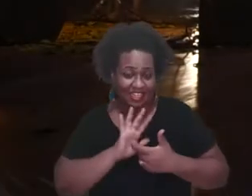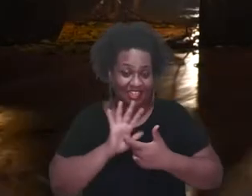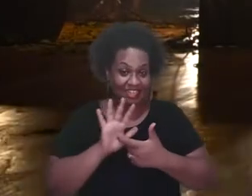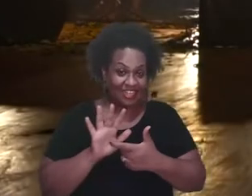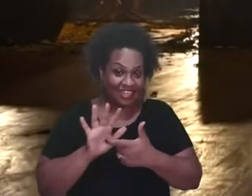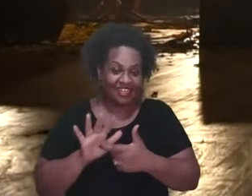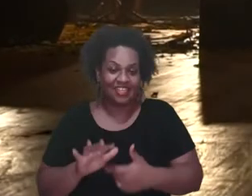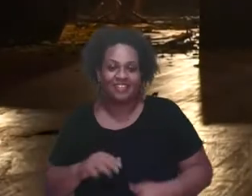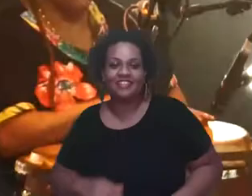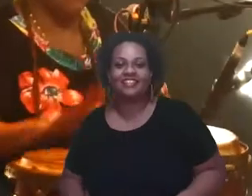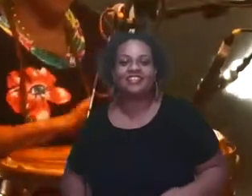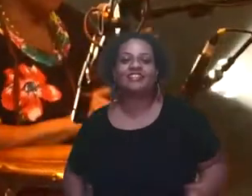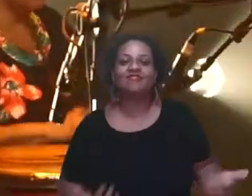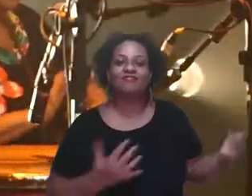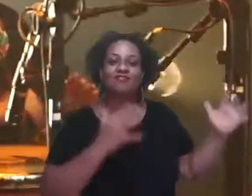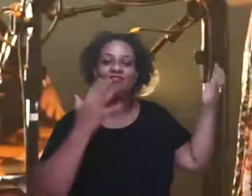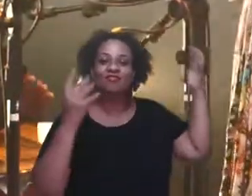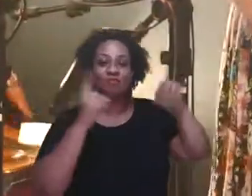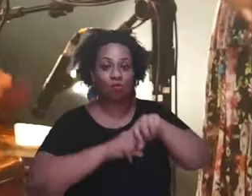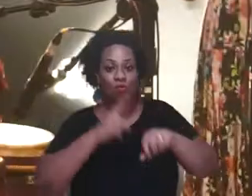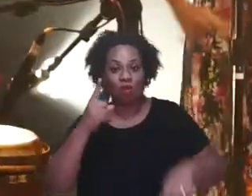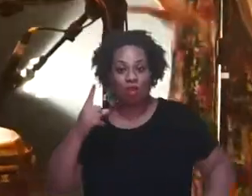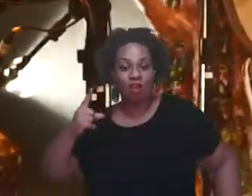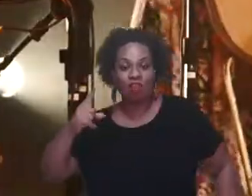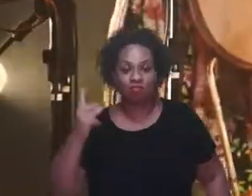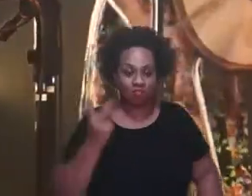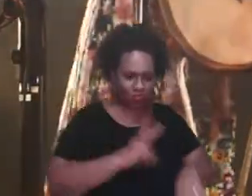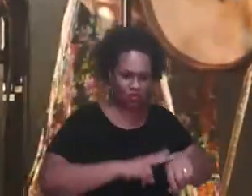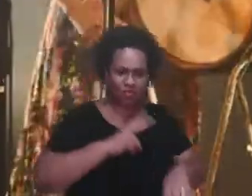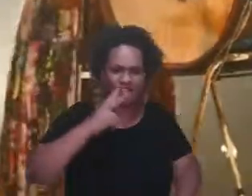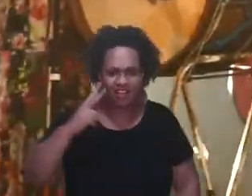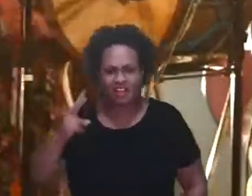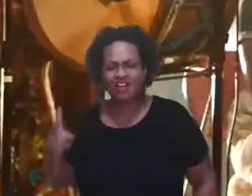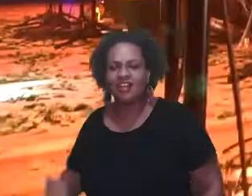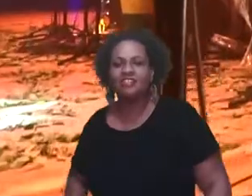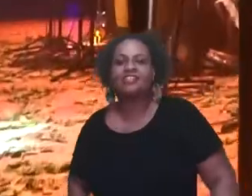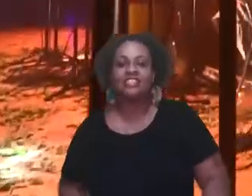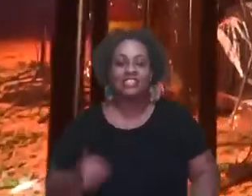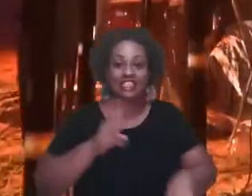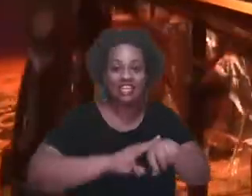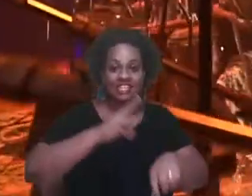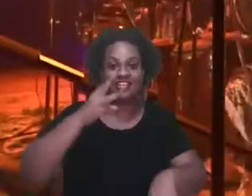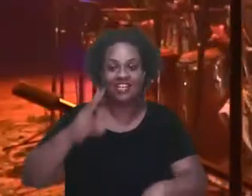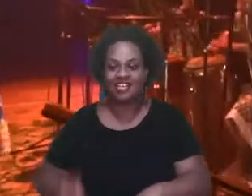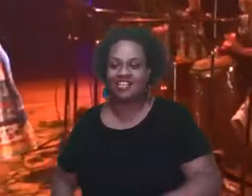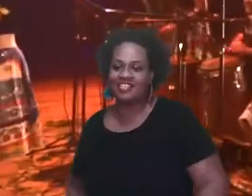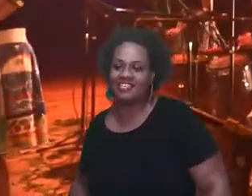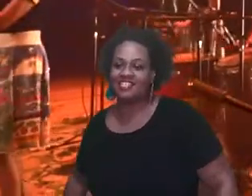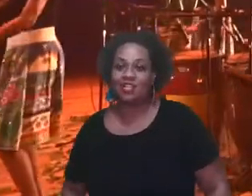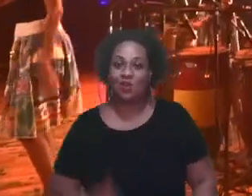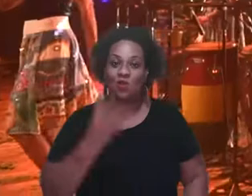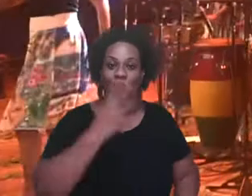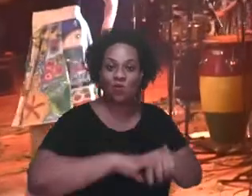desligar meu líder dele dele dele e te livre livre livre livre